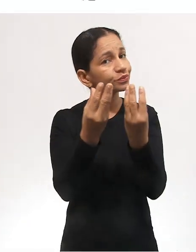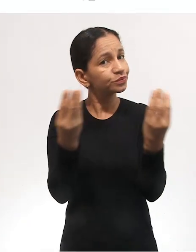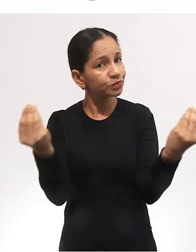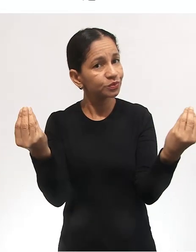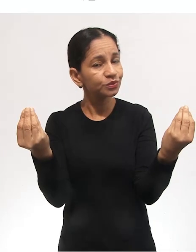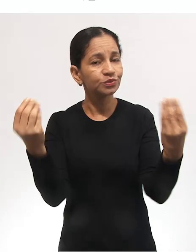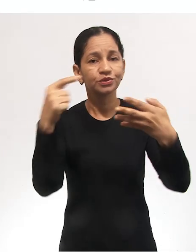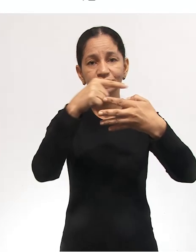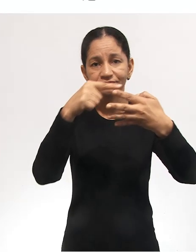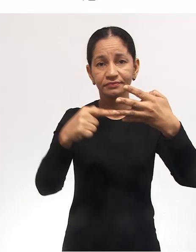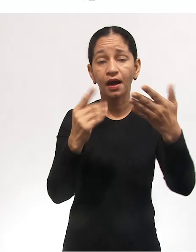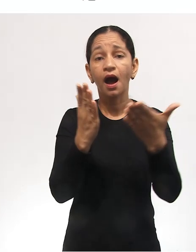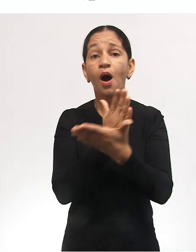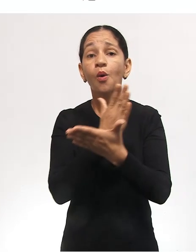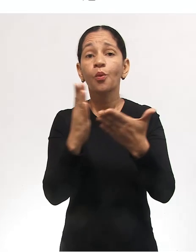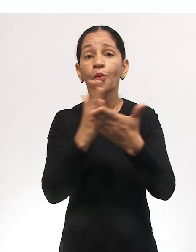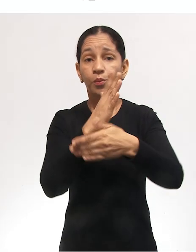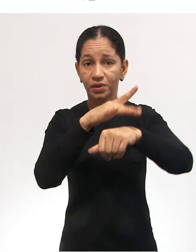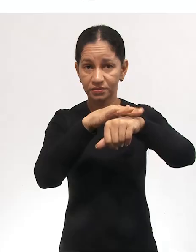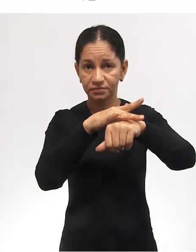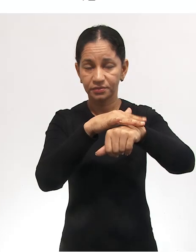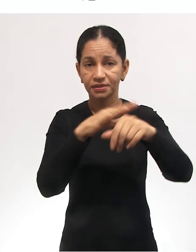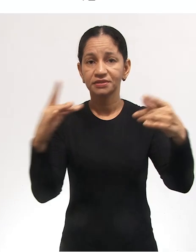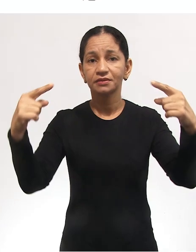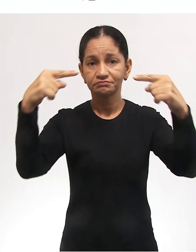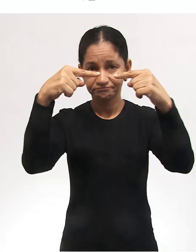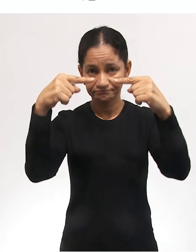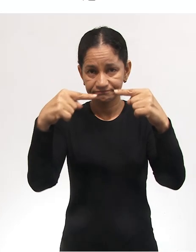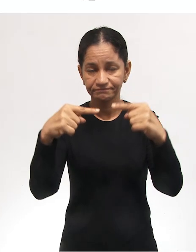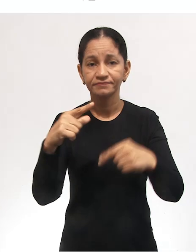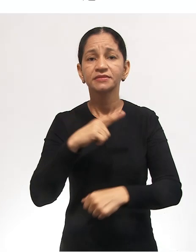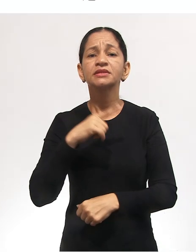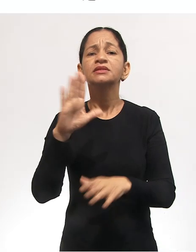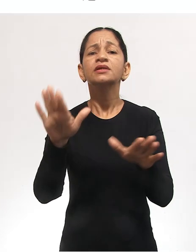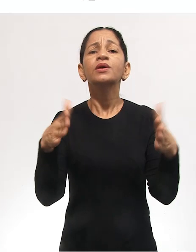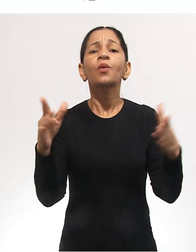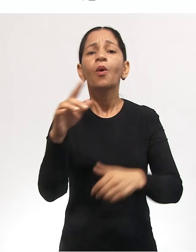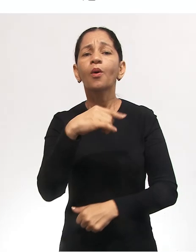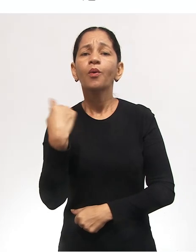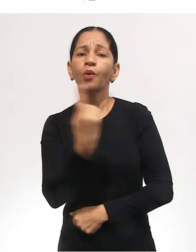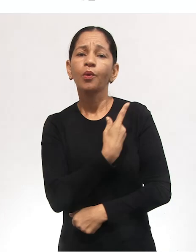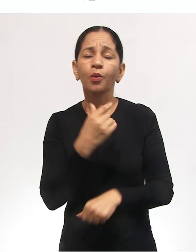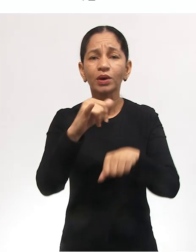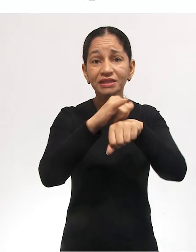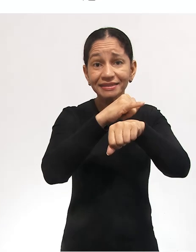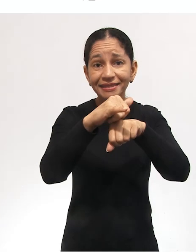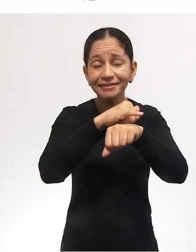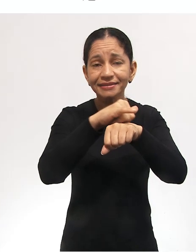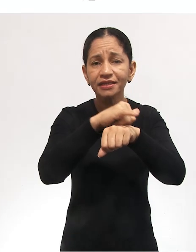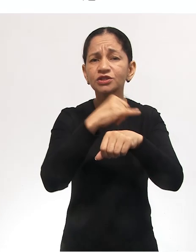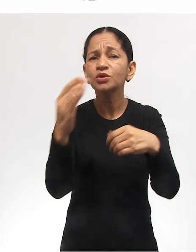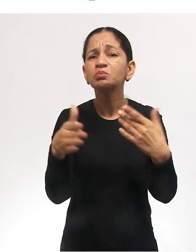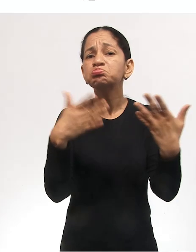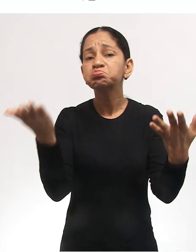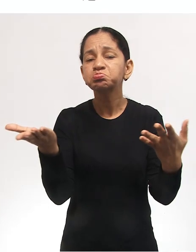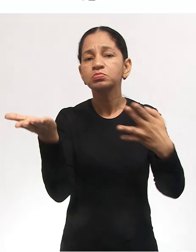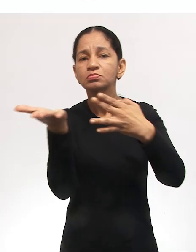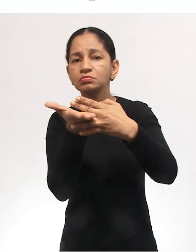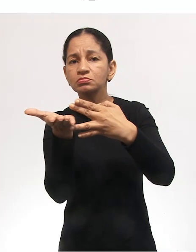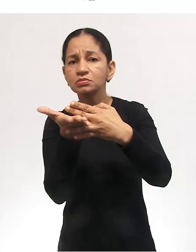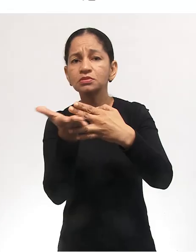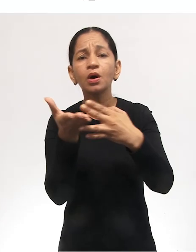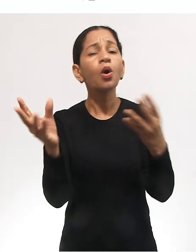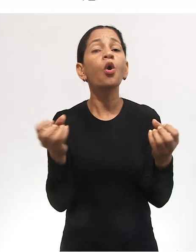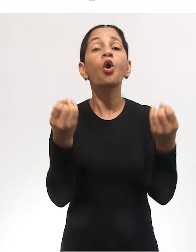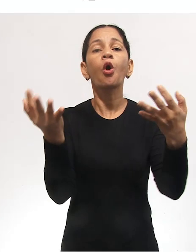doenças relacionadas. Quais são as estratégias que nós podemos utilizar? A questão das pausas regulares, né?